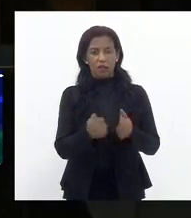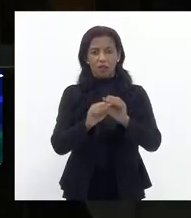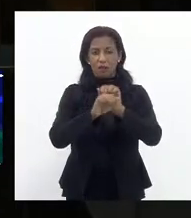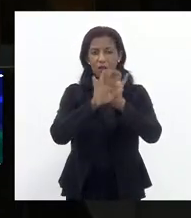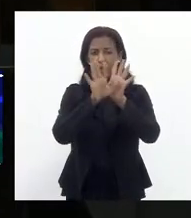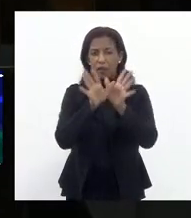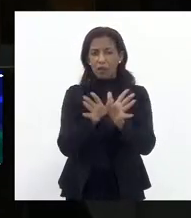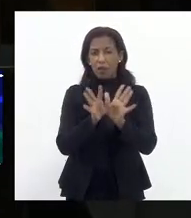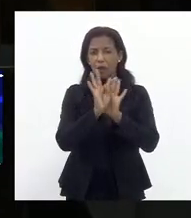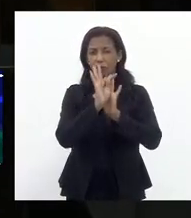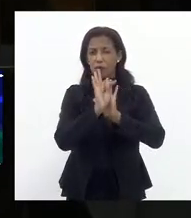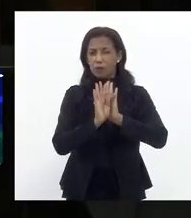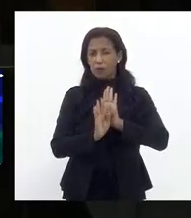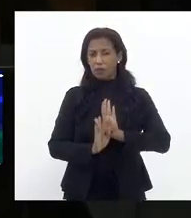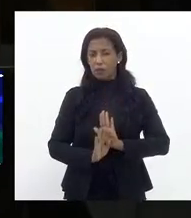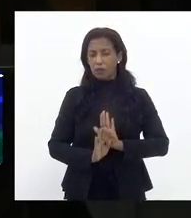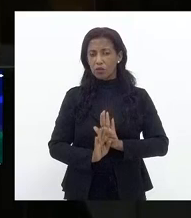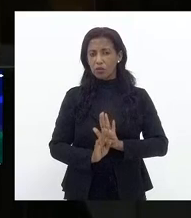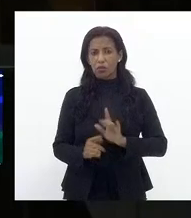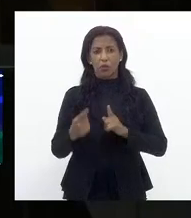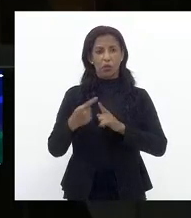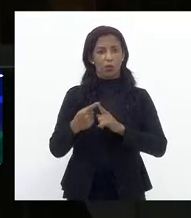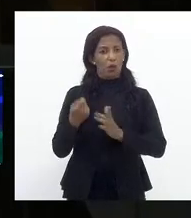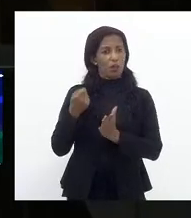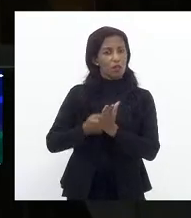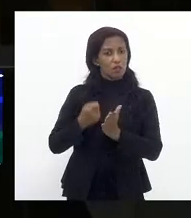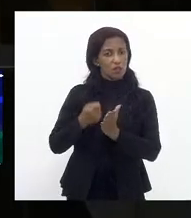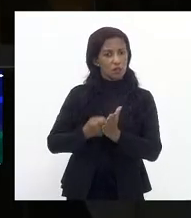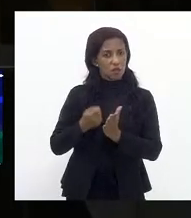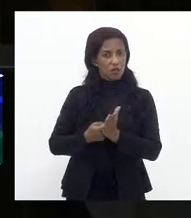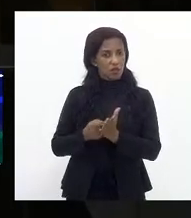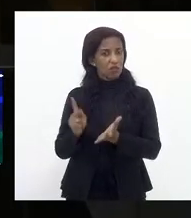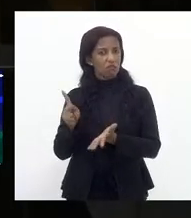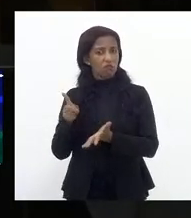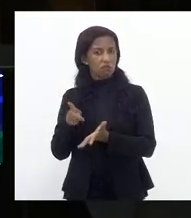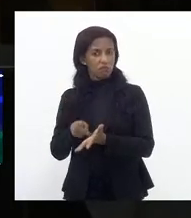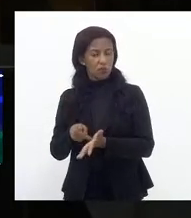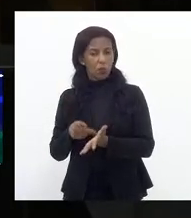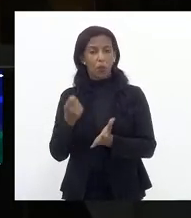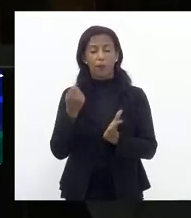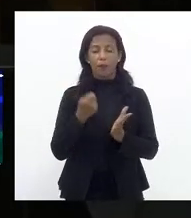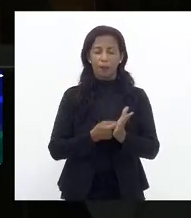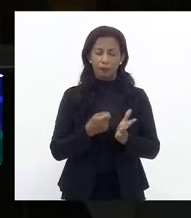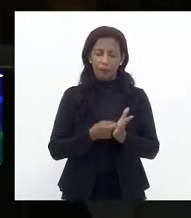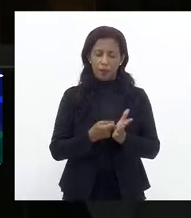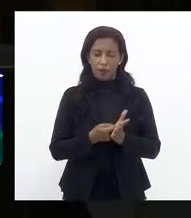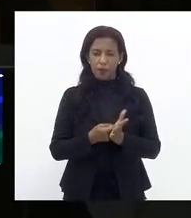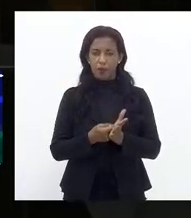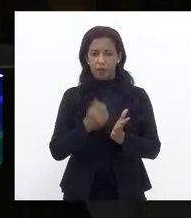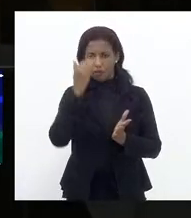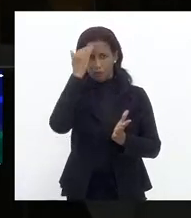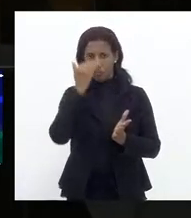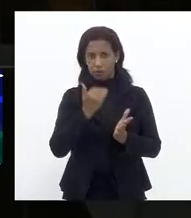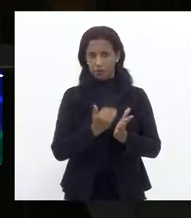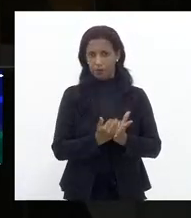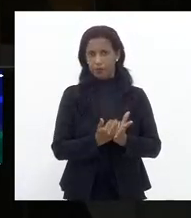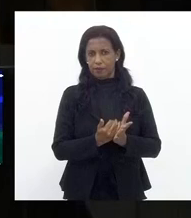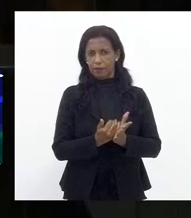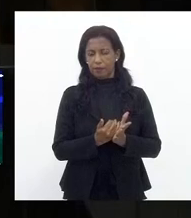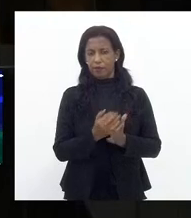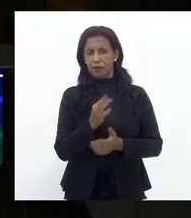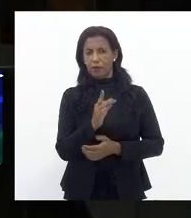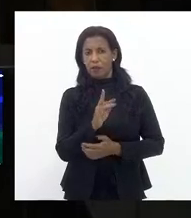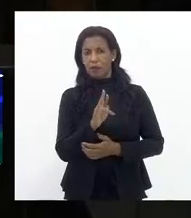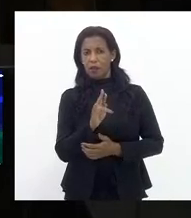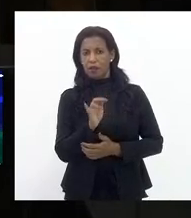claro no texto, porque é uma exigência de fato obrigatória do regime, que o